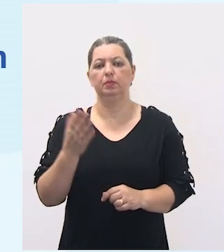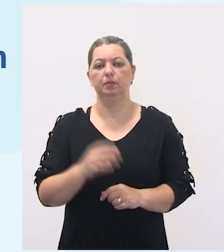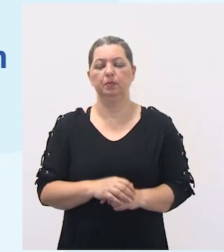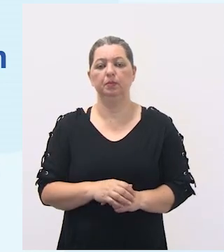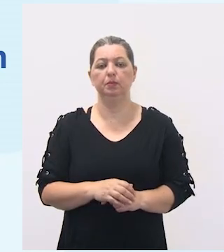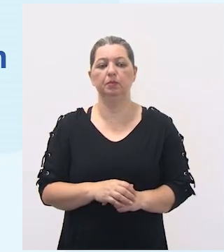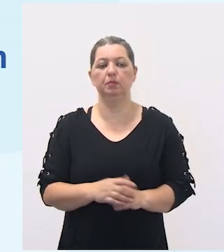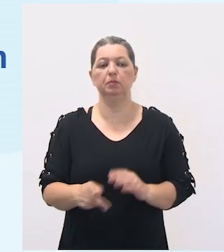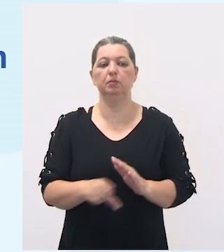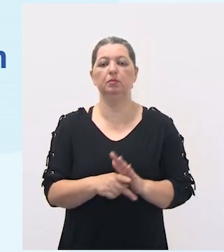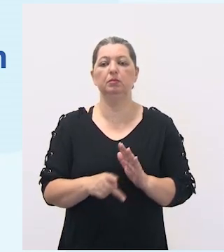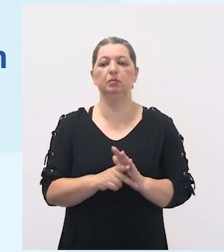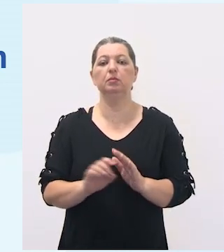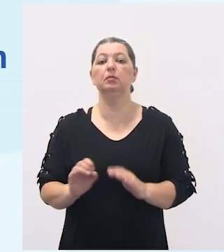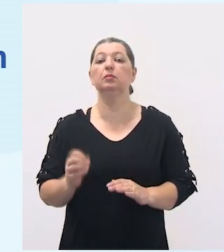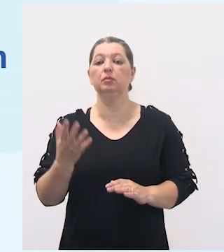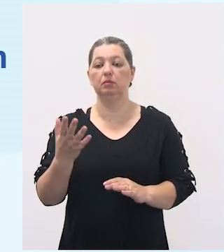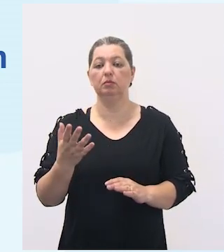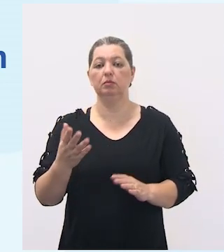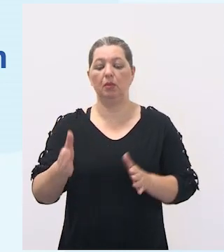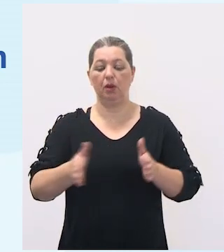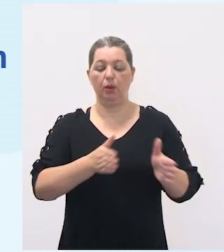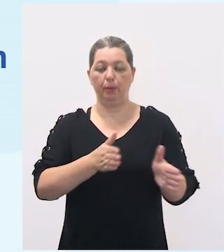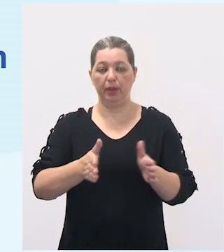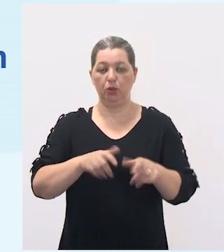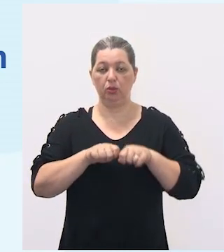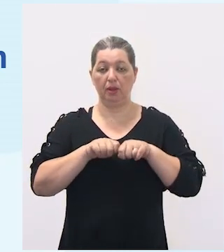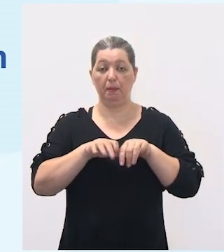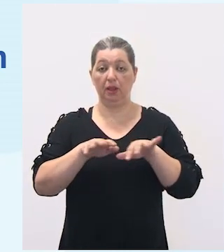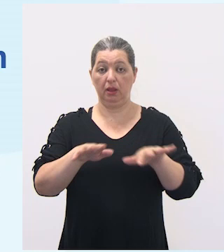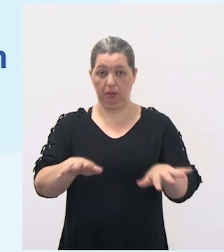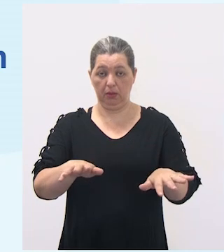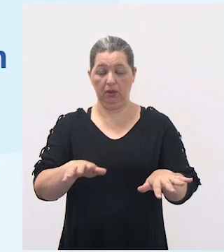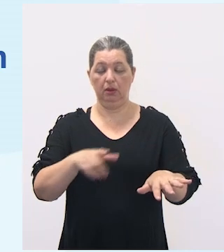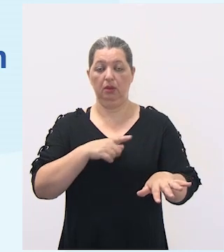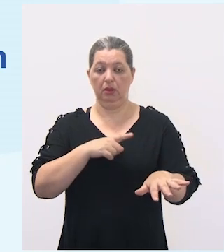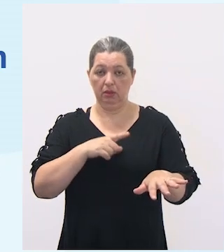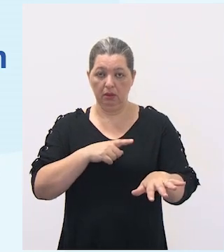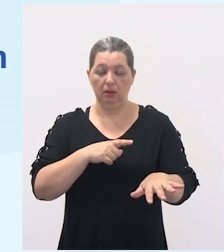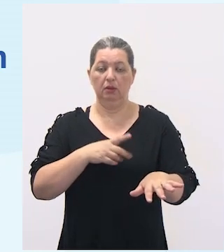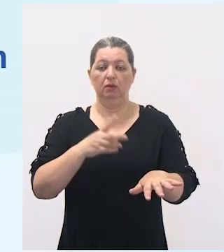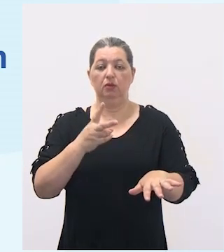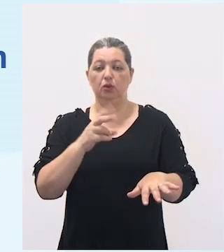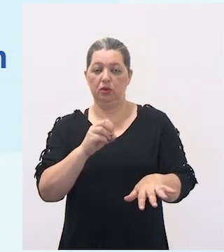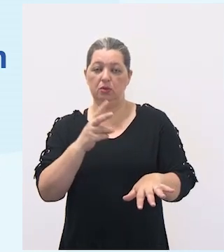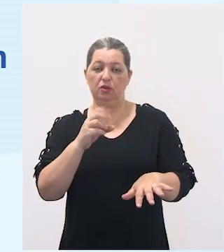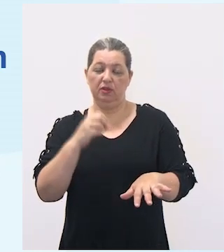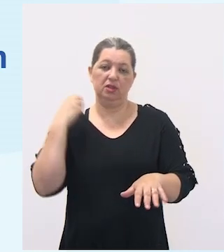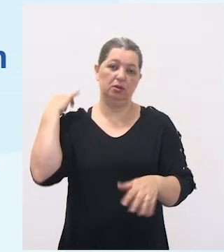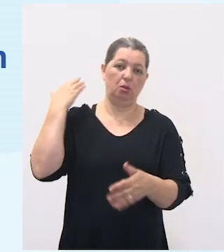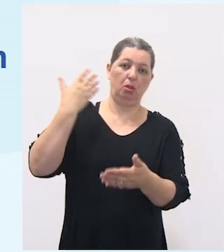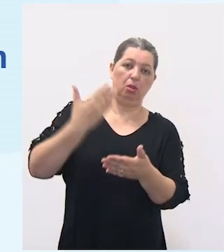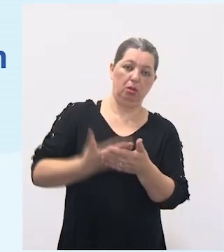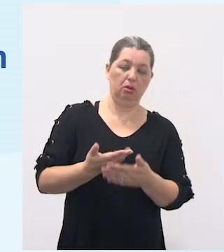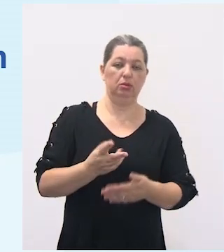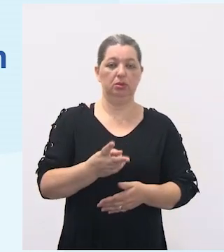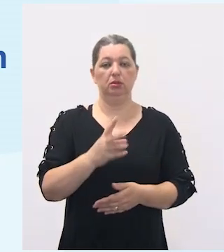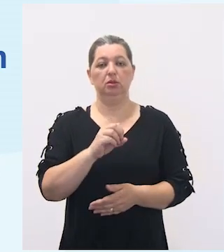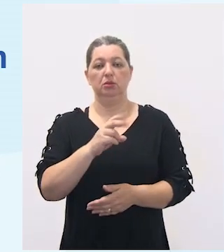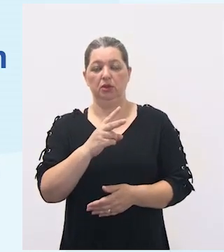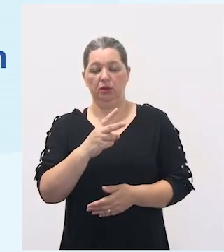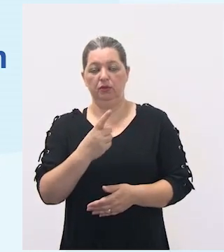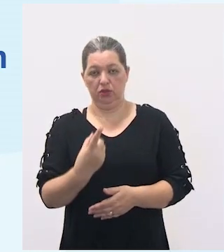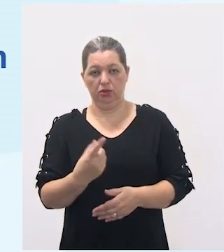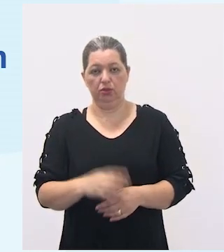os efeitos da pandemia que nós tivemos ao longo de 2020 e ainda 2021, para que nós